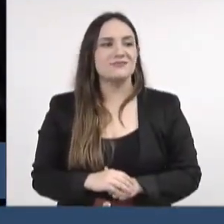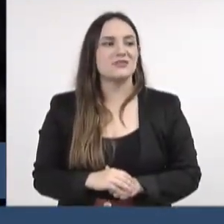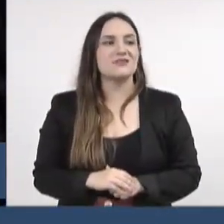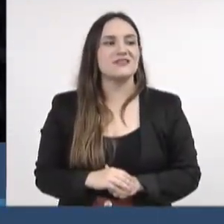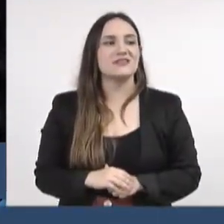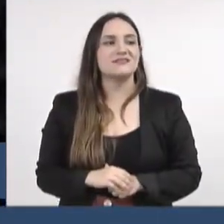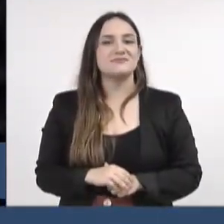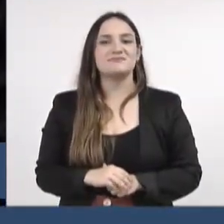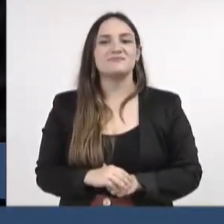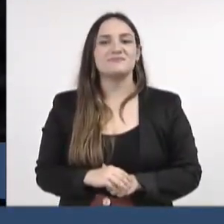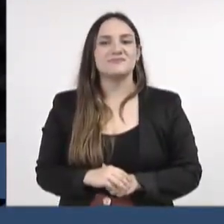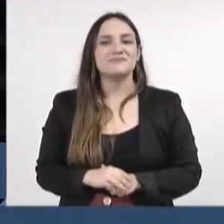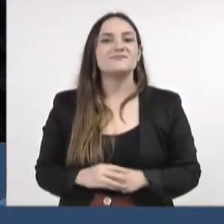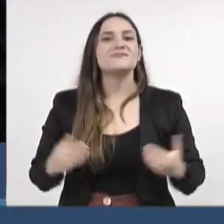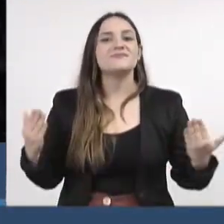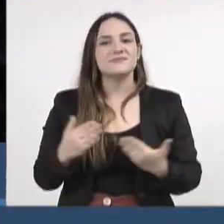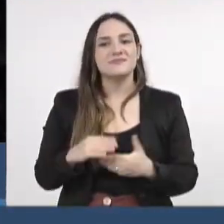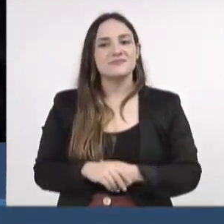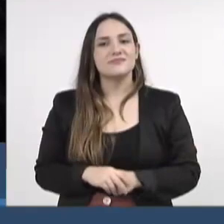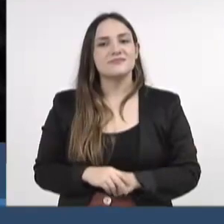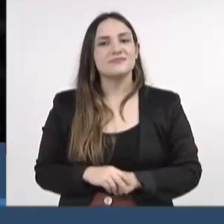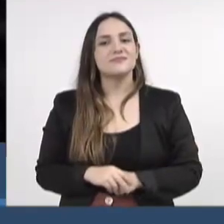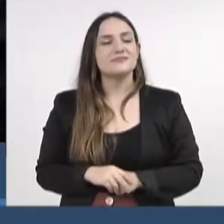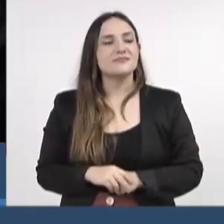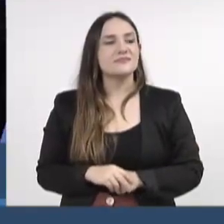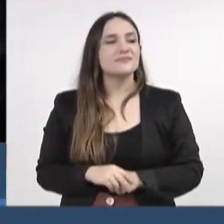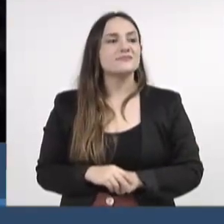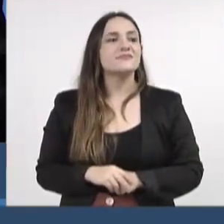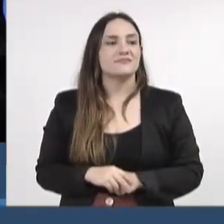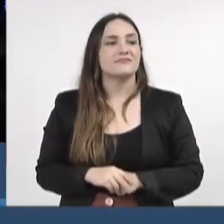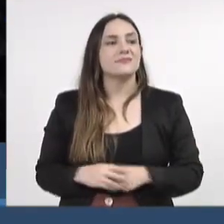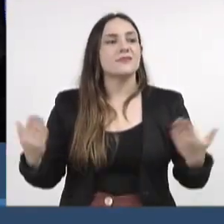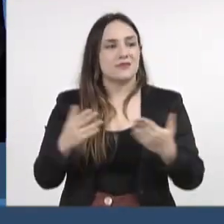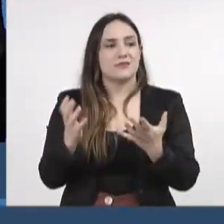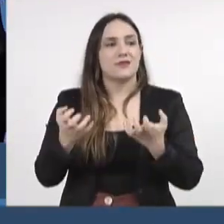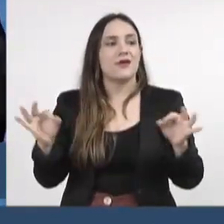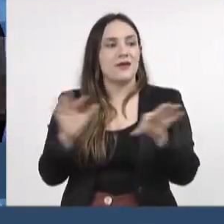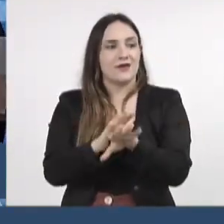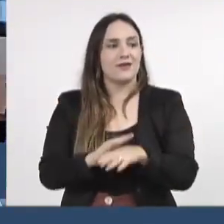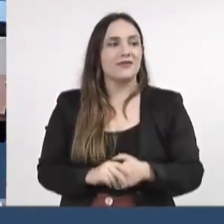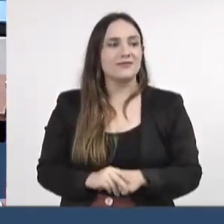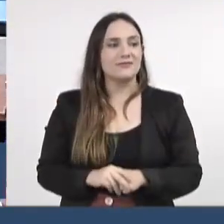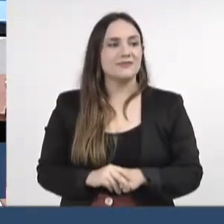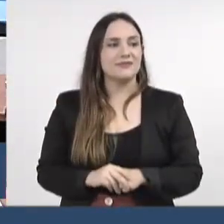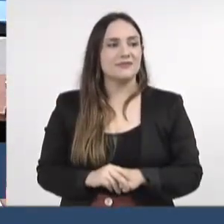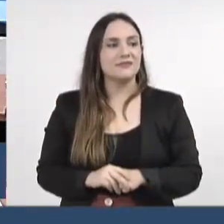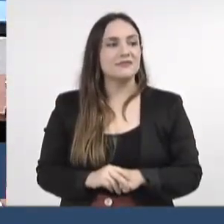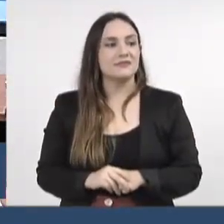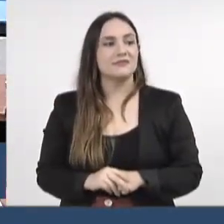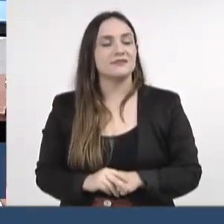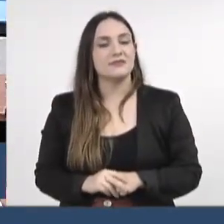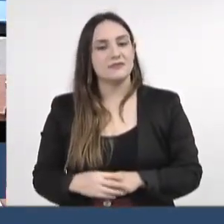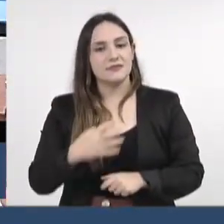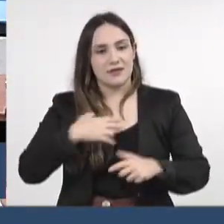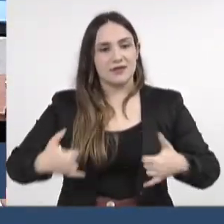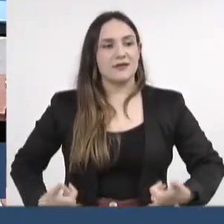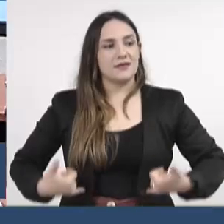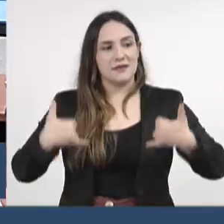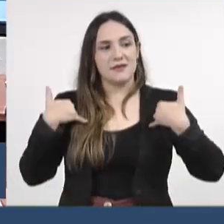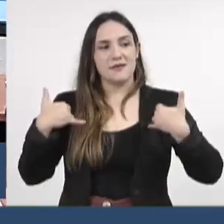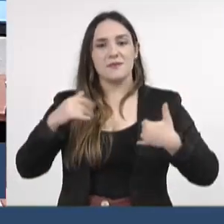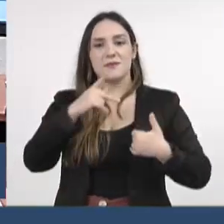uma justificativa muito grande para se desapropriar e entregar para a agricultura familiar. Portanto, estou